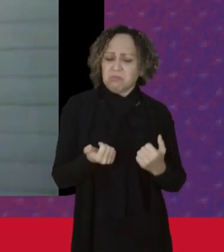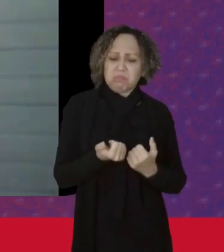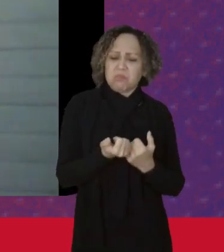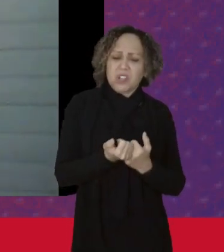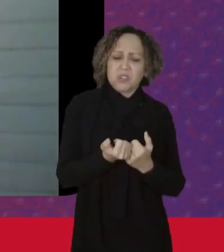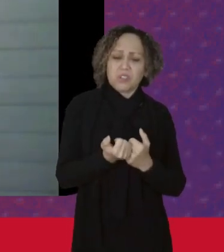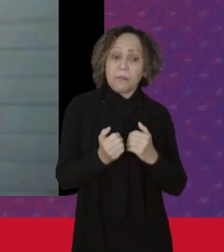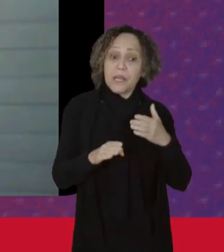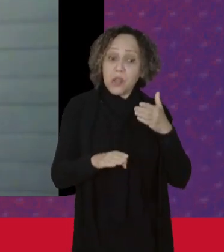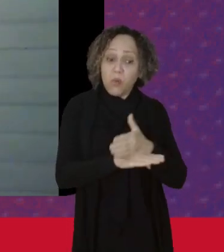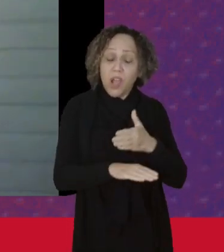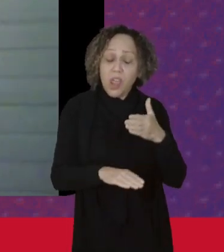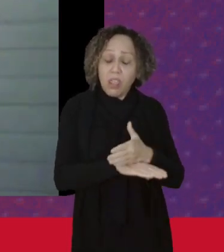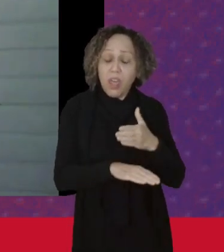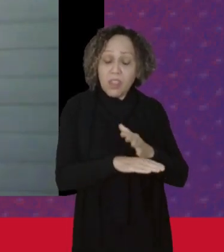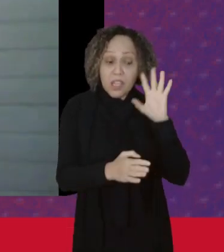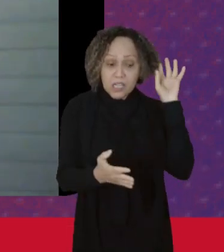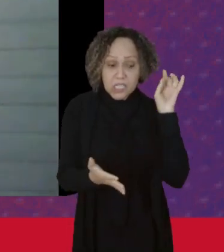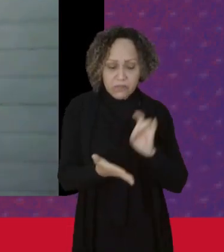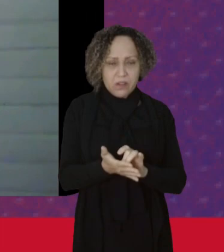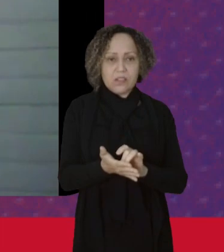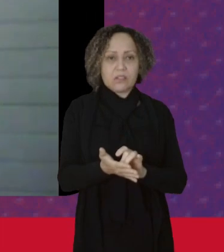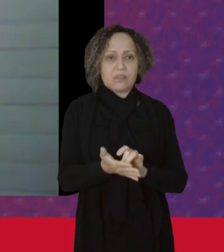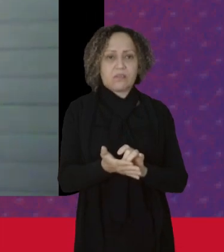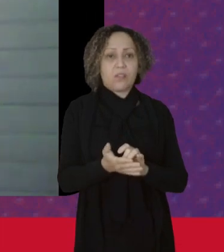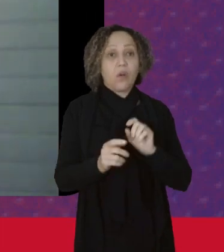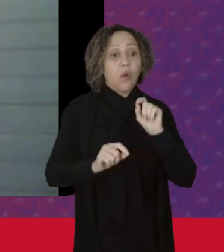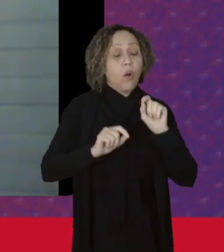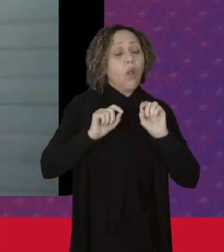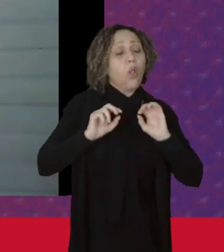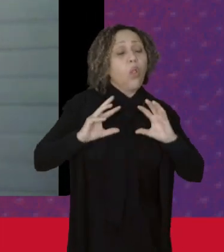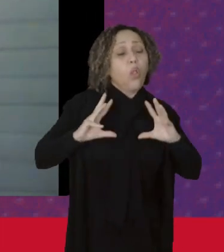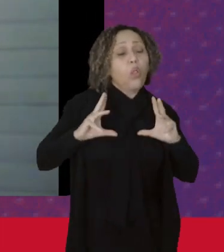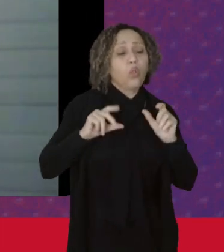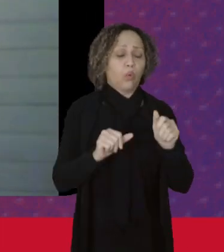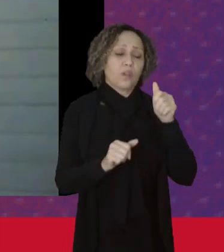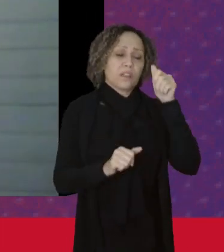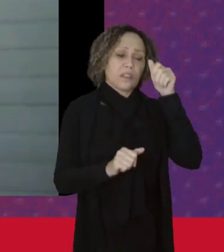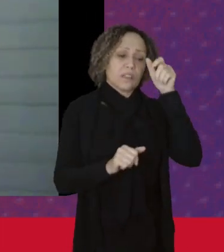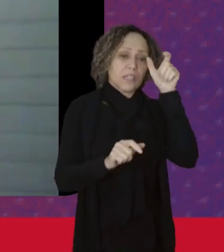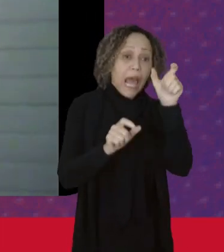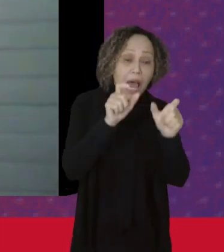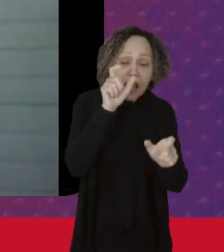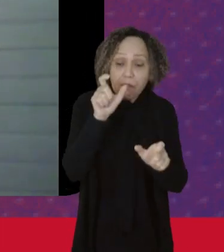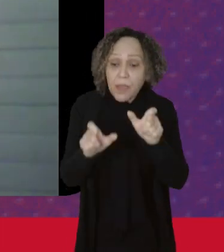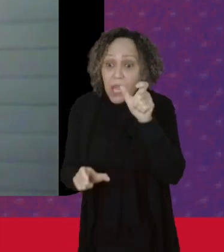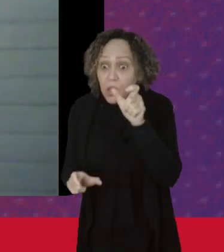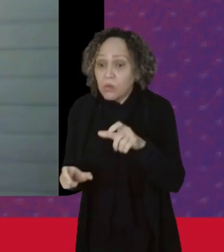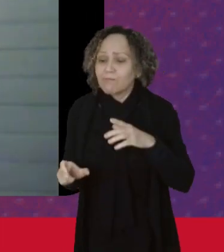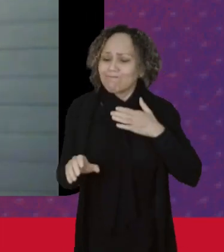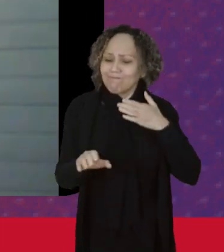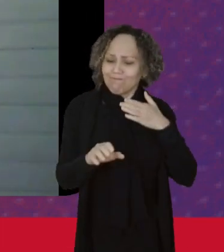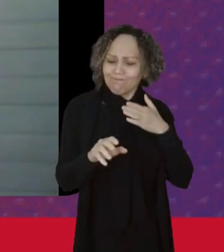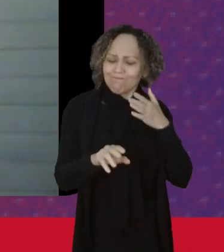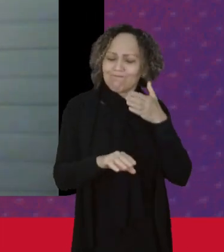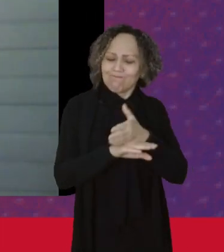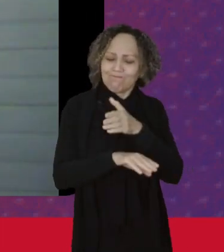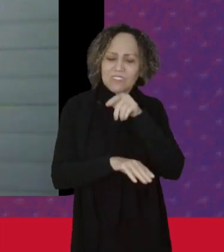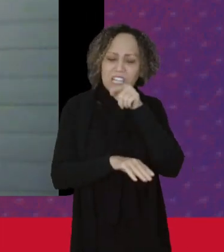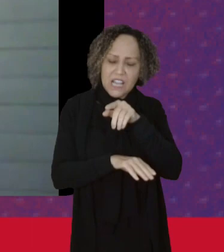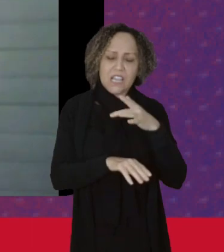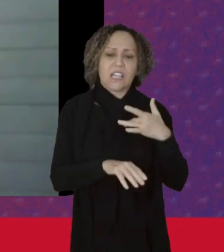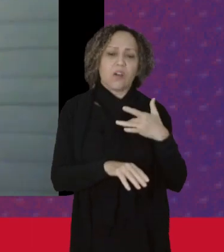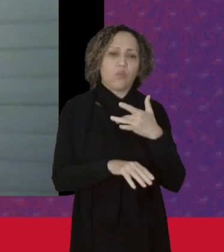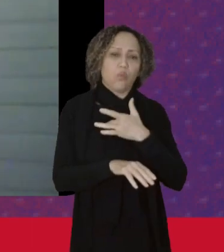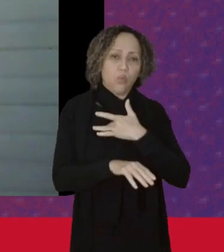seja de fato efetivo, para que todas as pessoas tenham acesso à saúde.